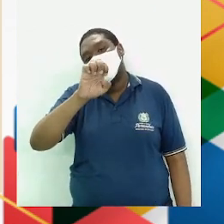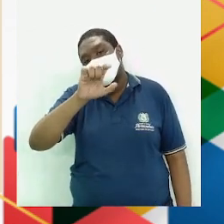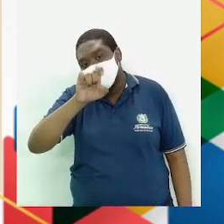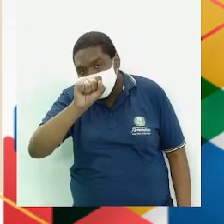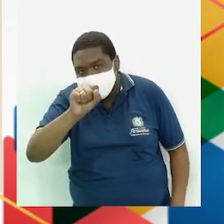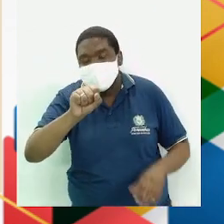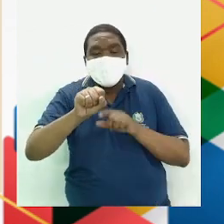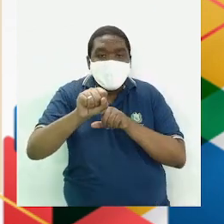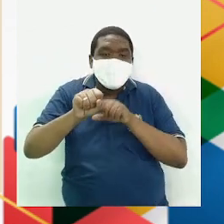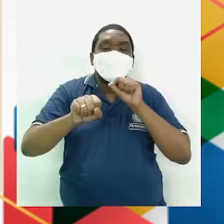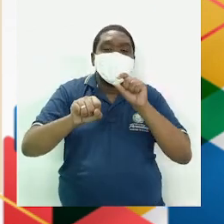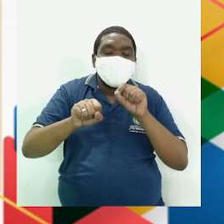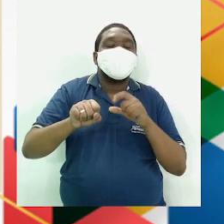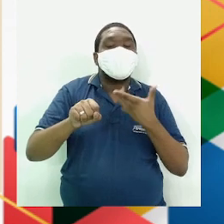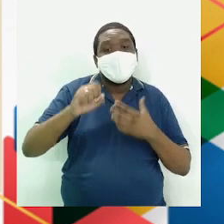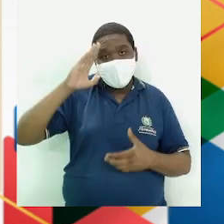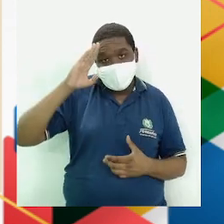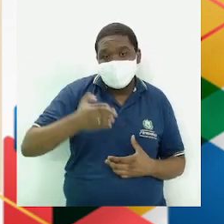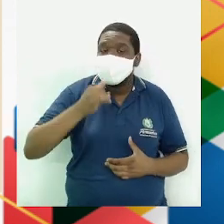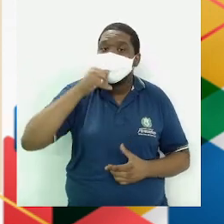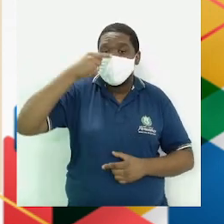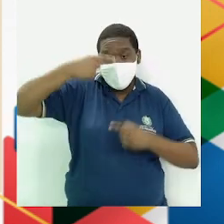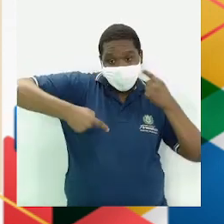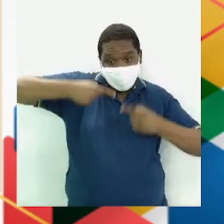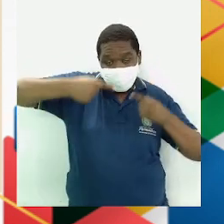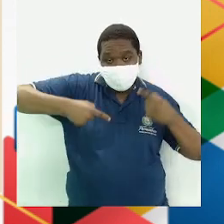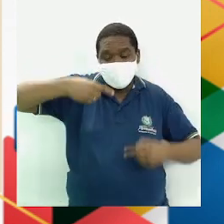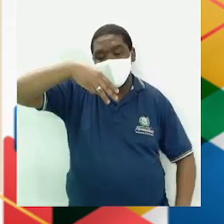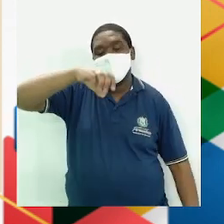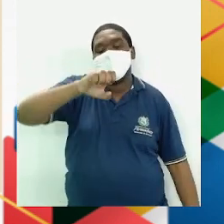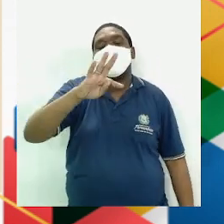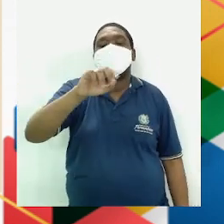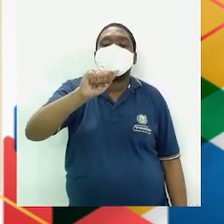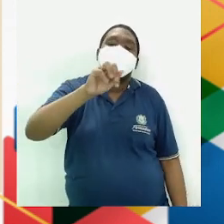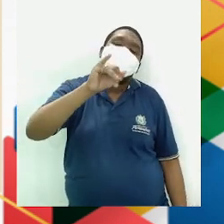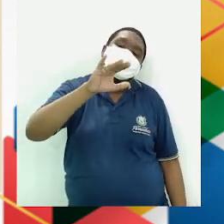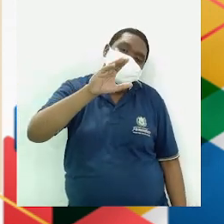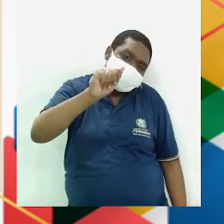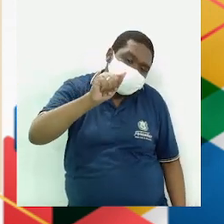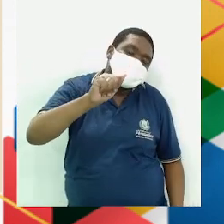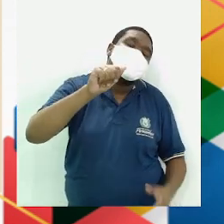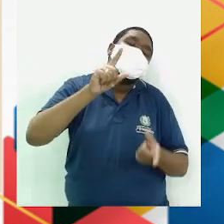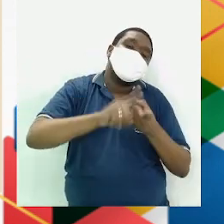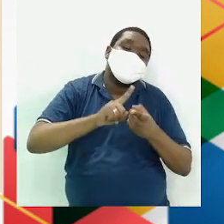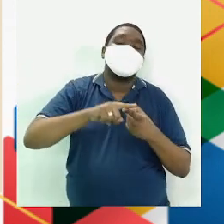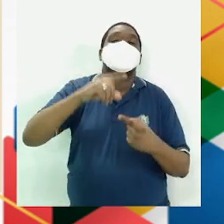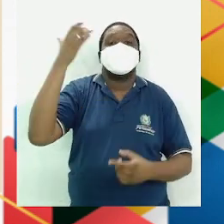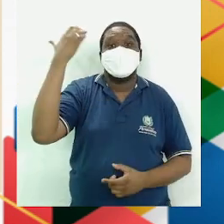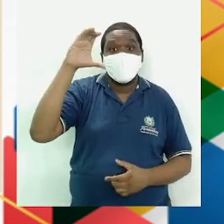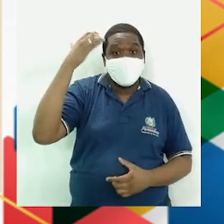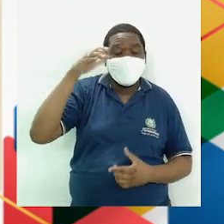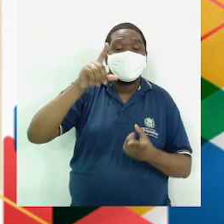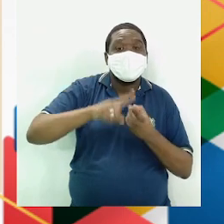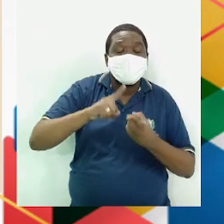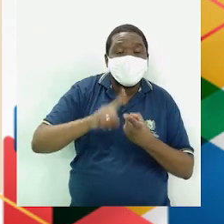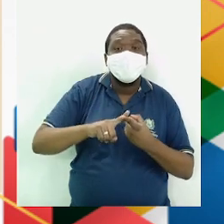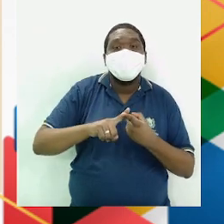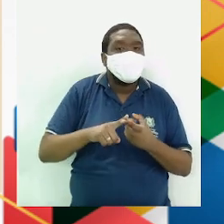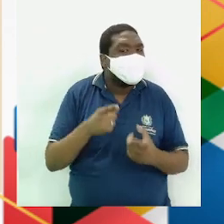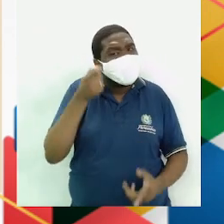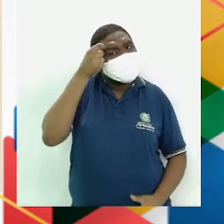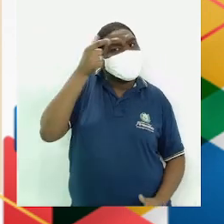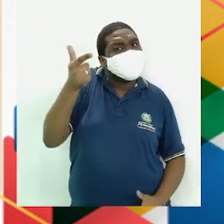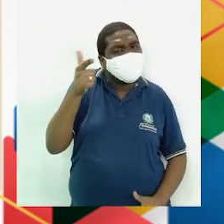aspectos, como política, metafísica, ciência e lógica. São quatro áreas que